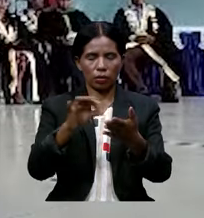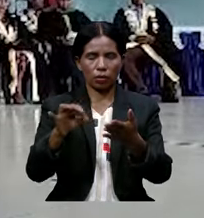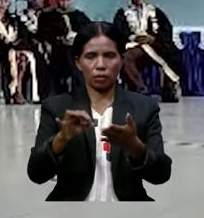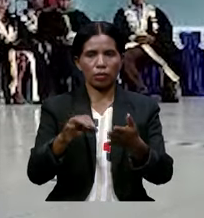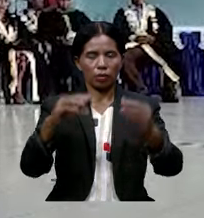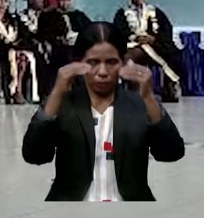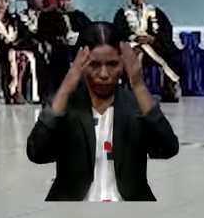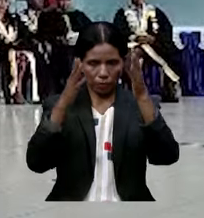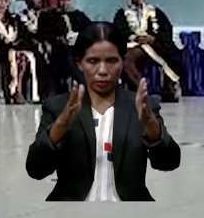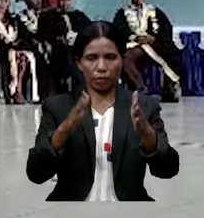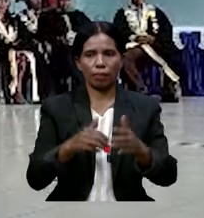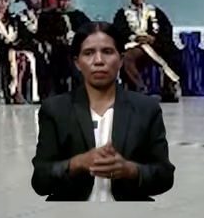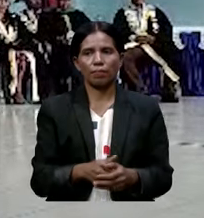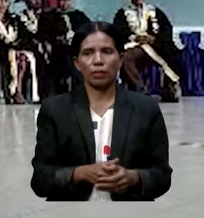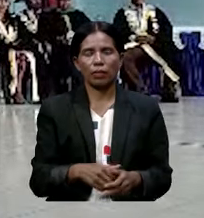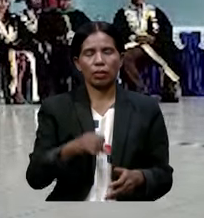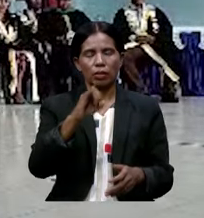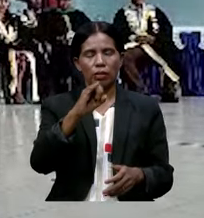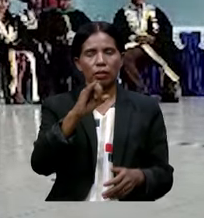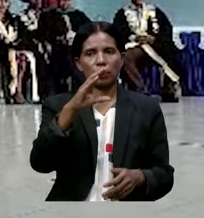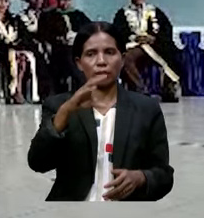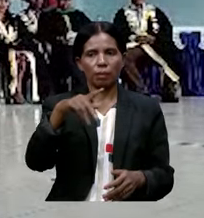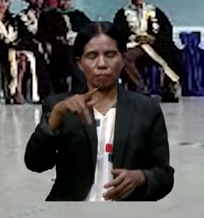Professores, ICFP Baucau.